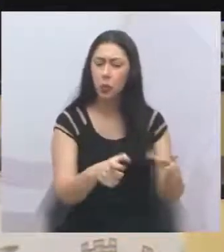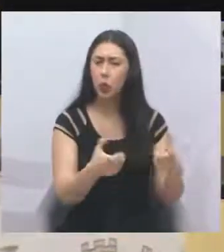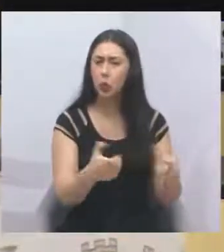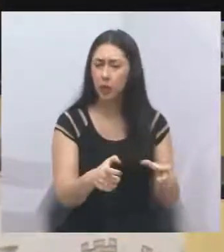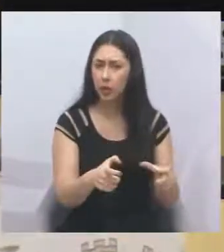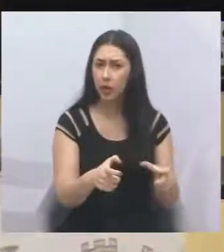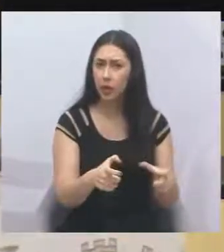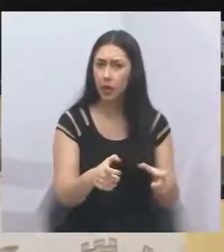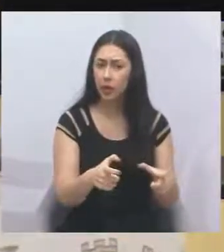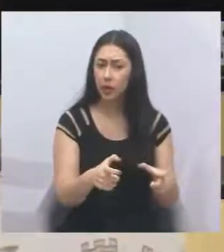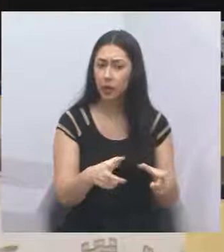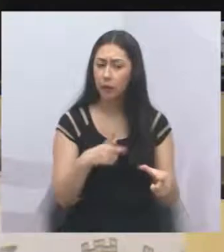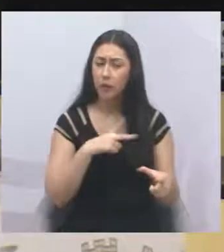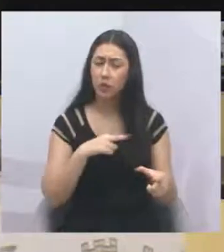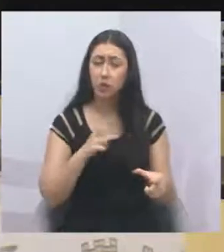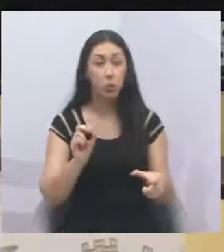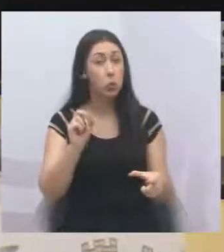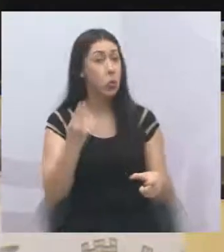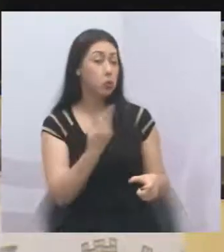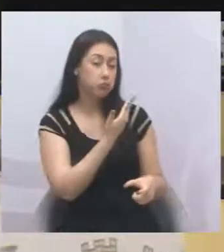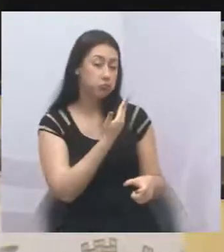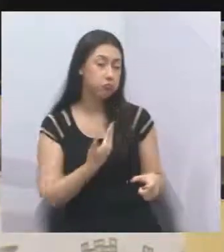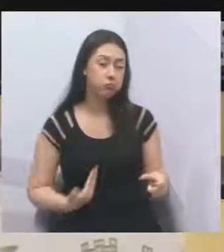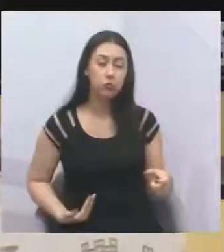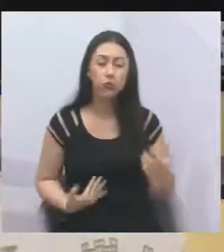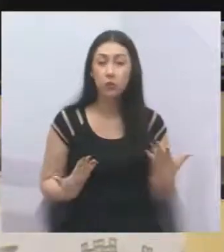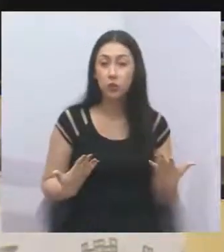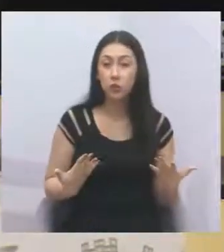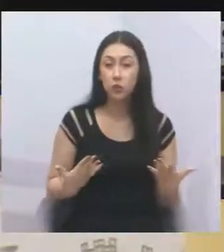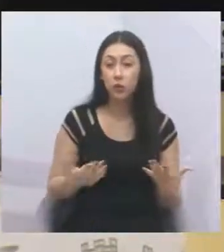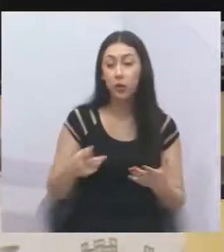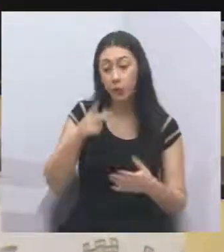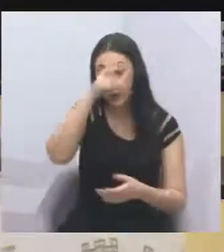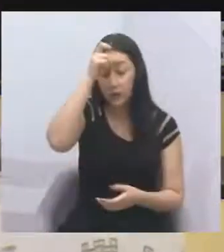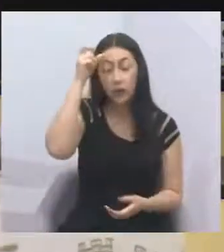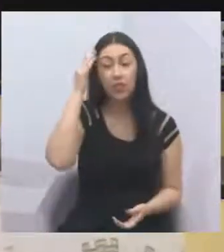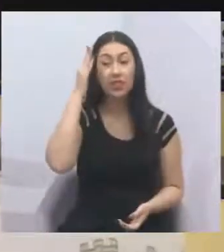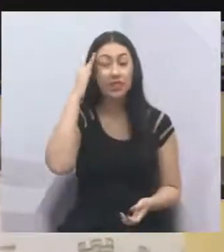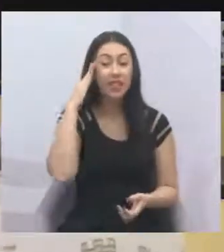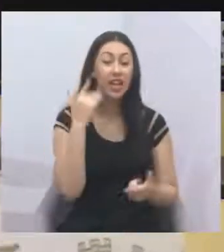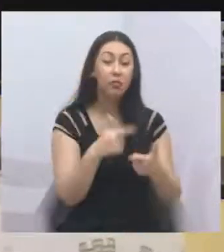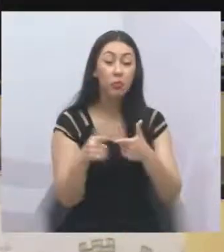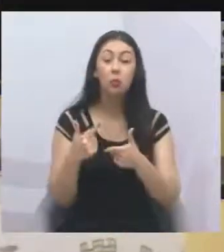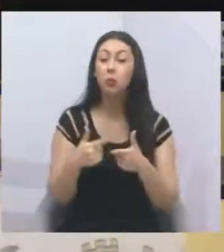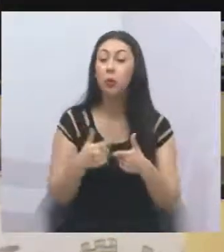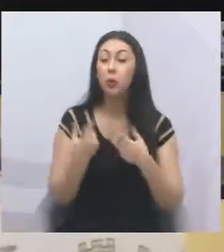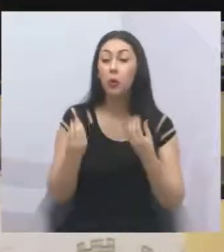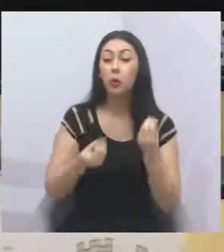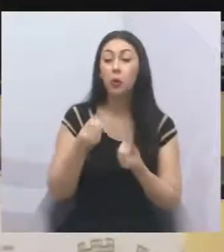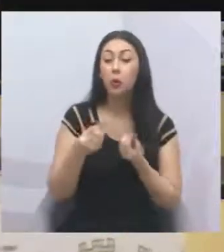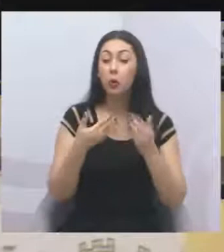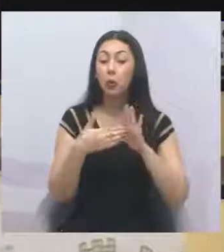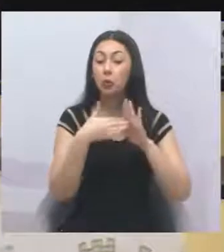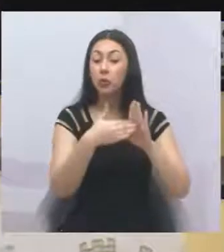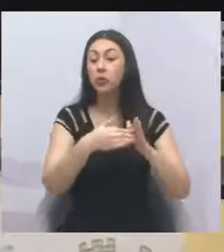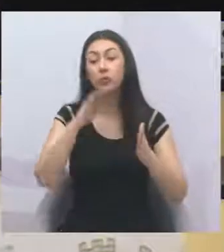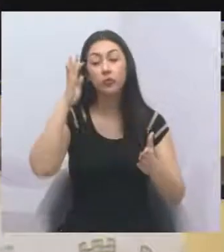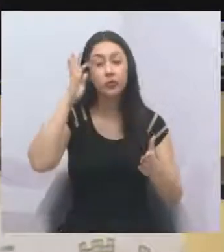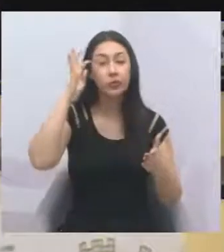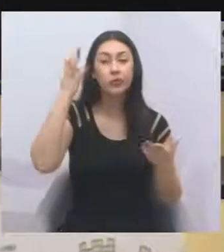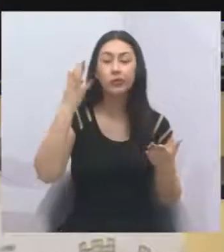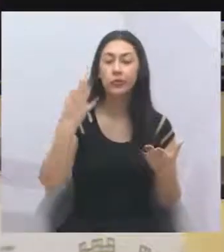prefeitura esse descarte de entulho e lixos no local acima citado? Quais medidas cabíveis a prefeitura